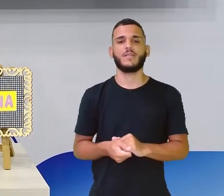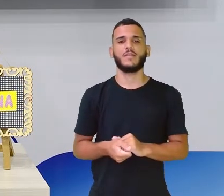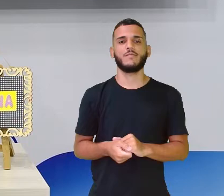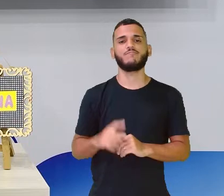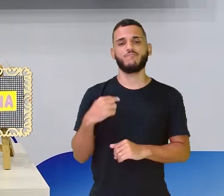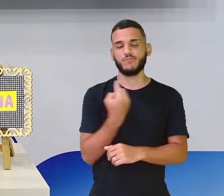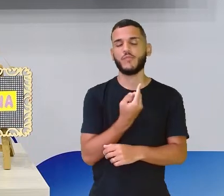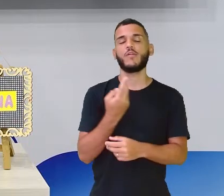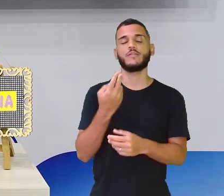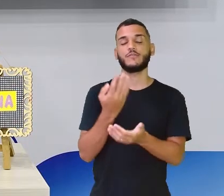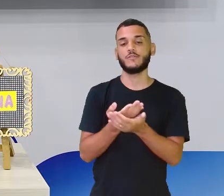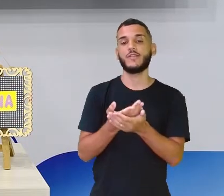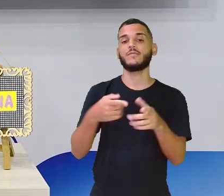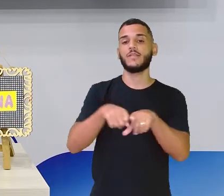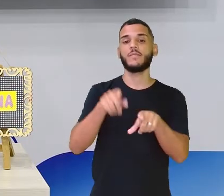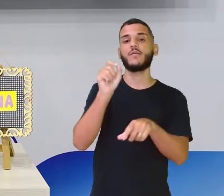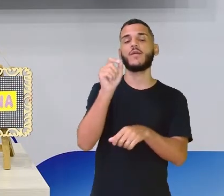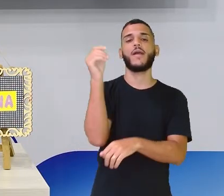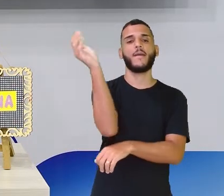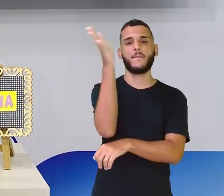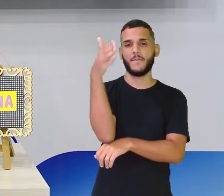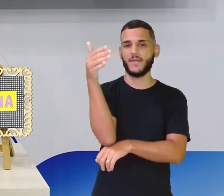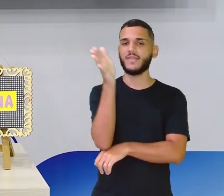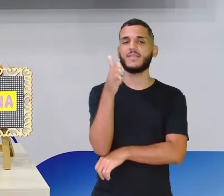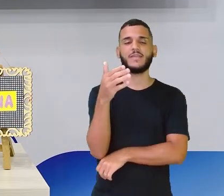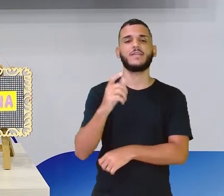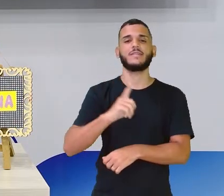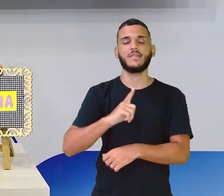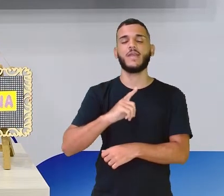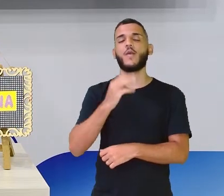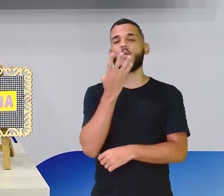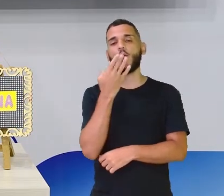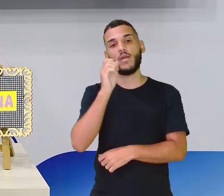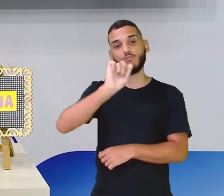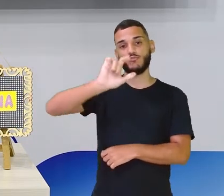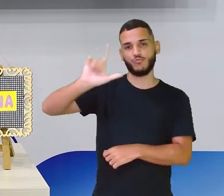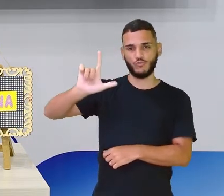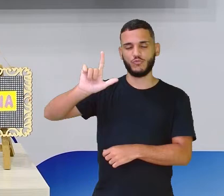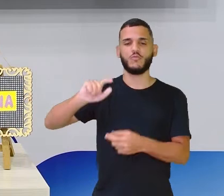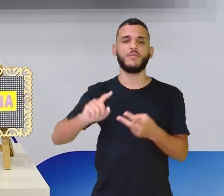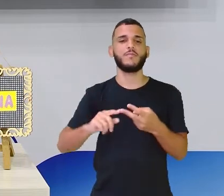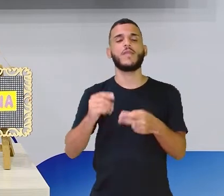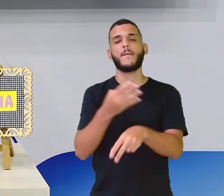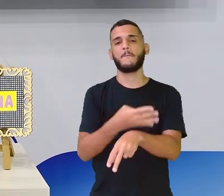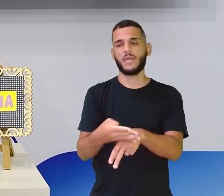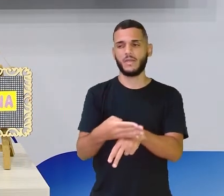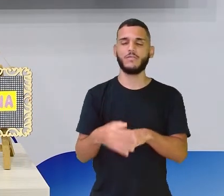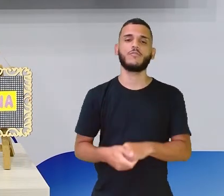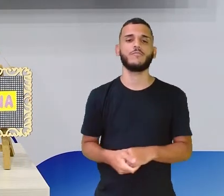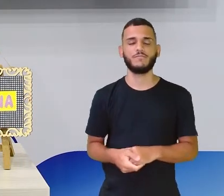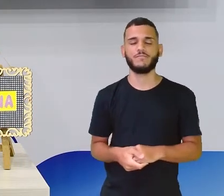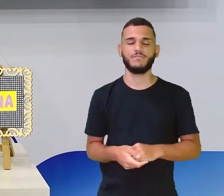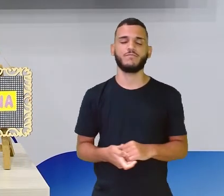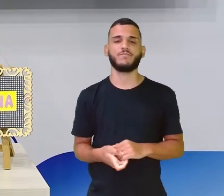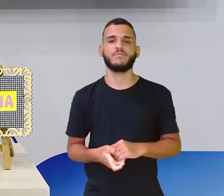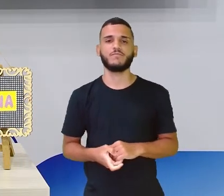a bandeira dele lá do Uruguai tem as cores azul e branco, que são as cores